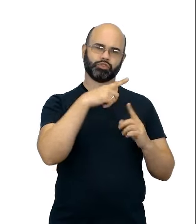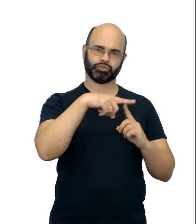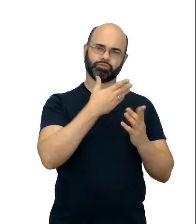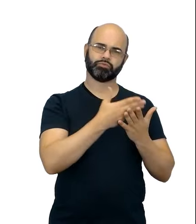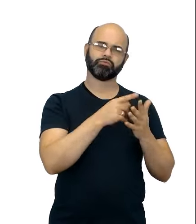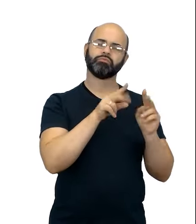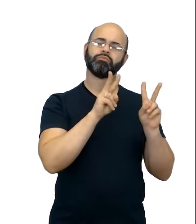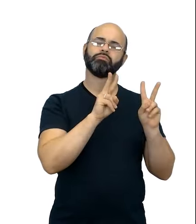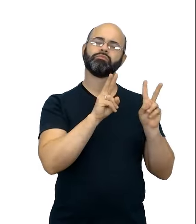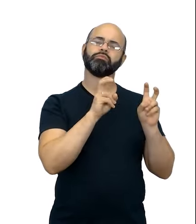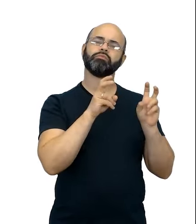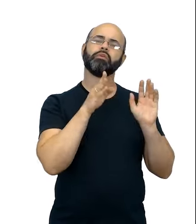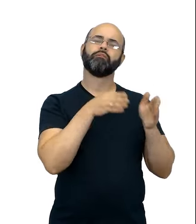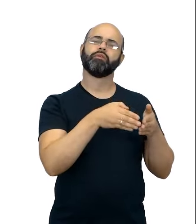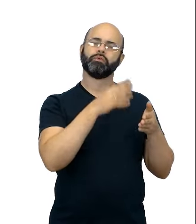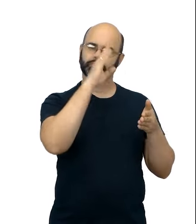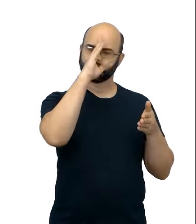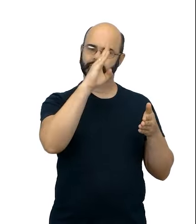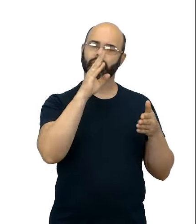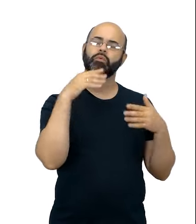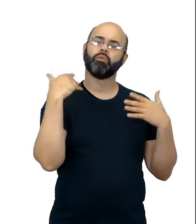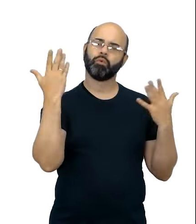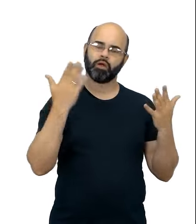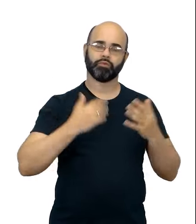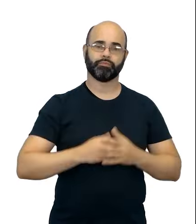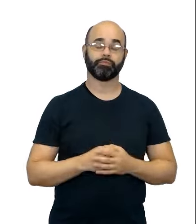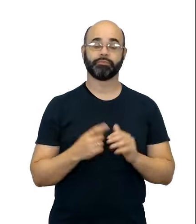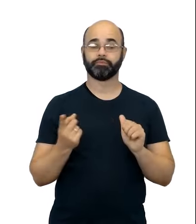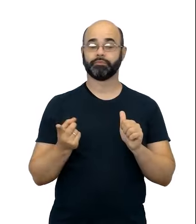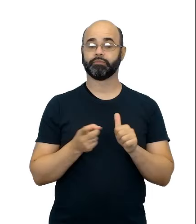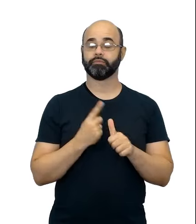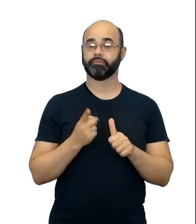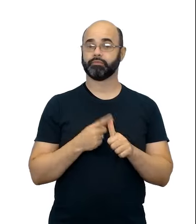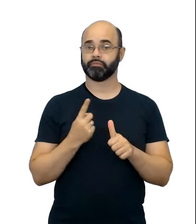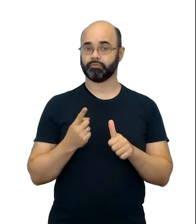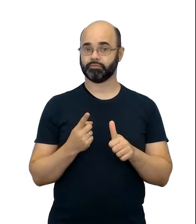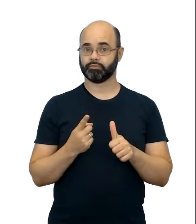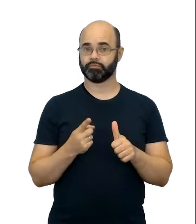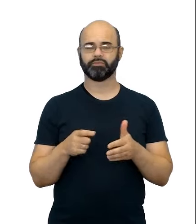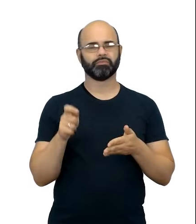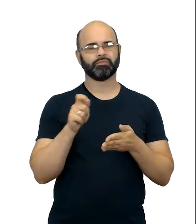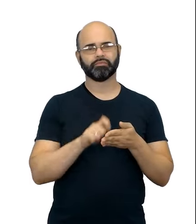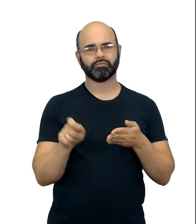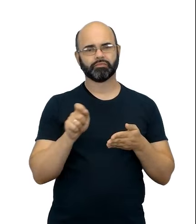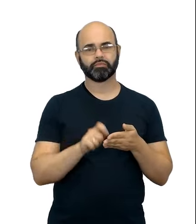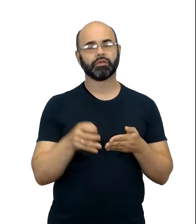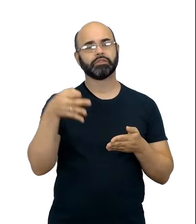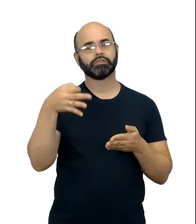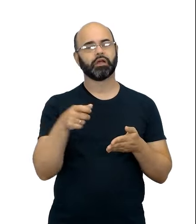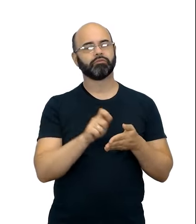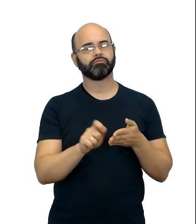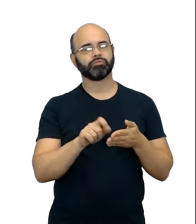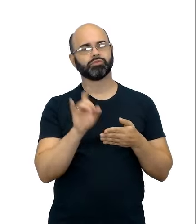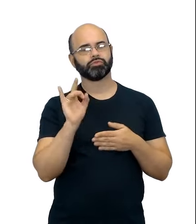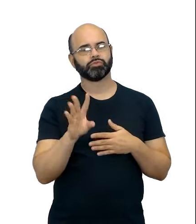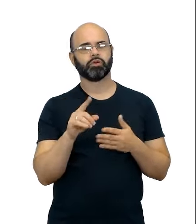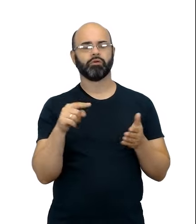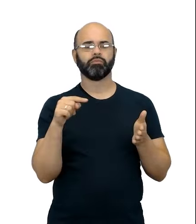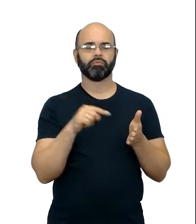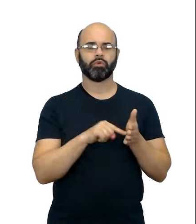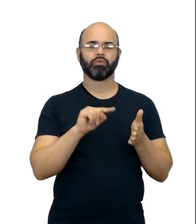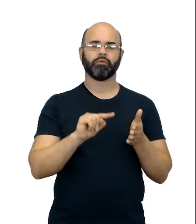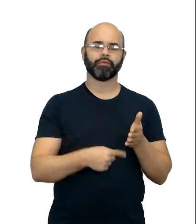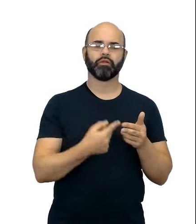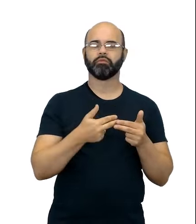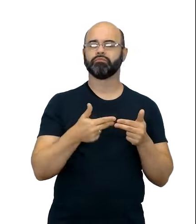Primeiro elemento, primeiro item é que ele ultrapassa o estudo da ortografia, pontuação, acentuação